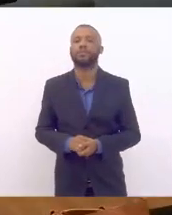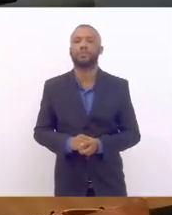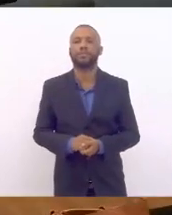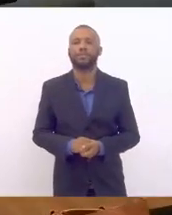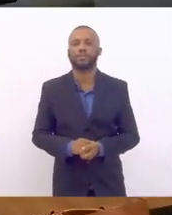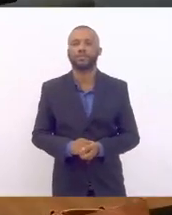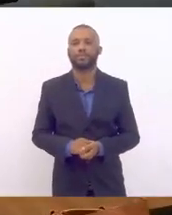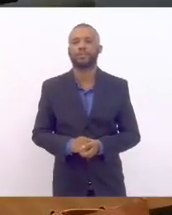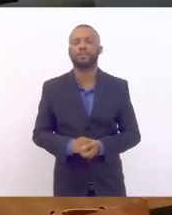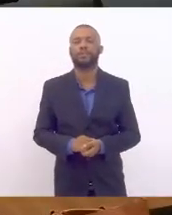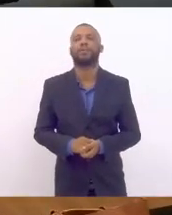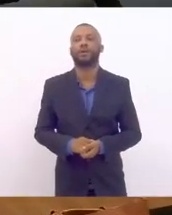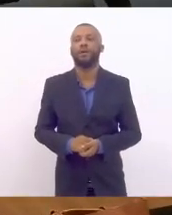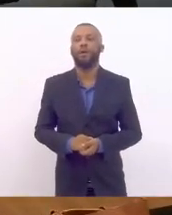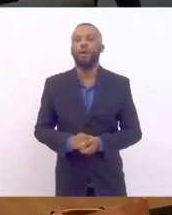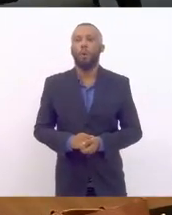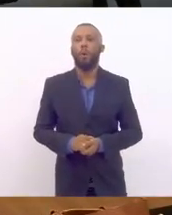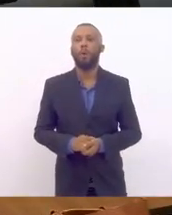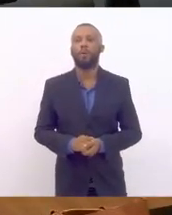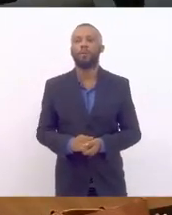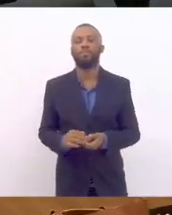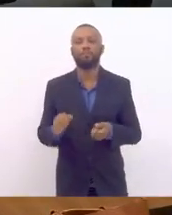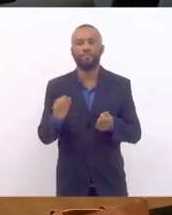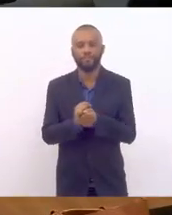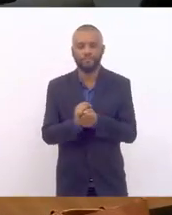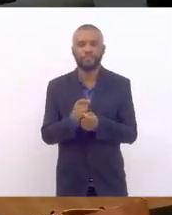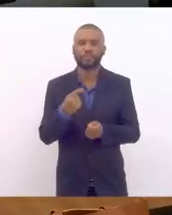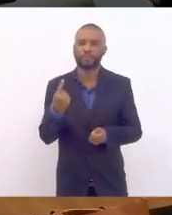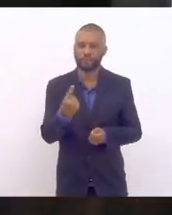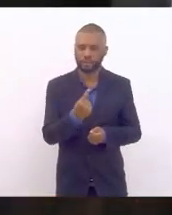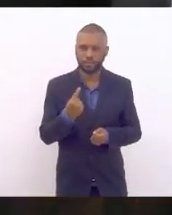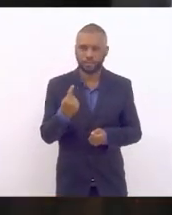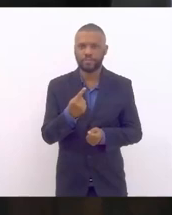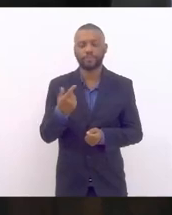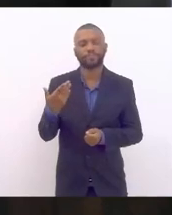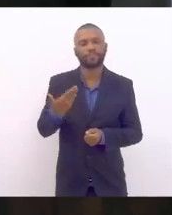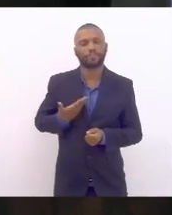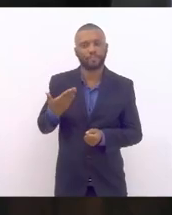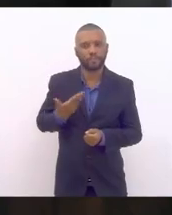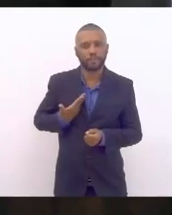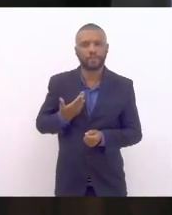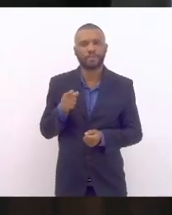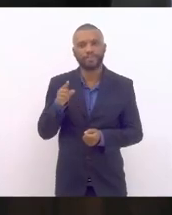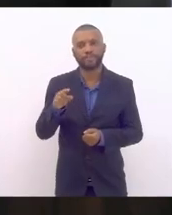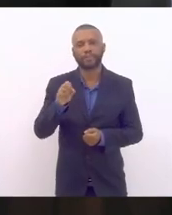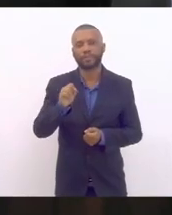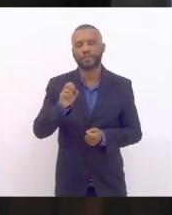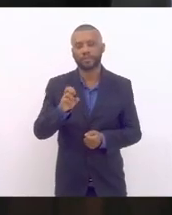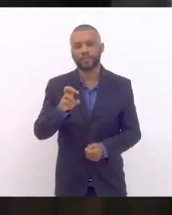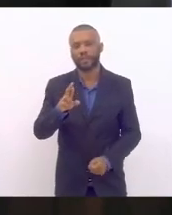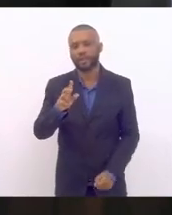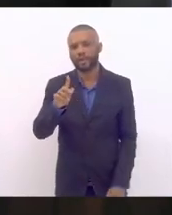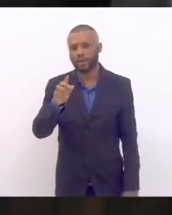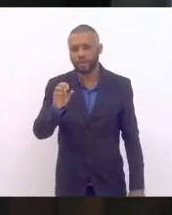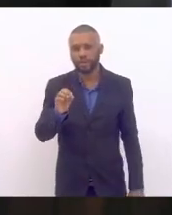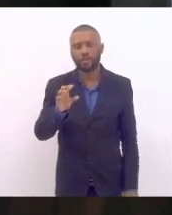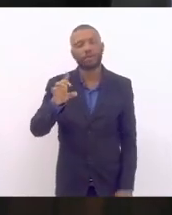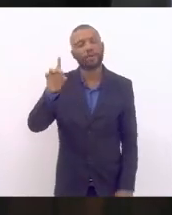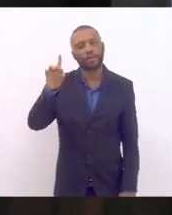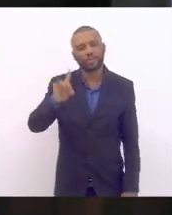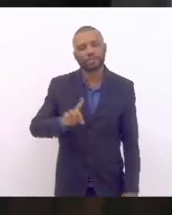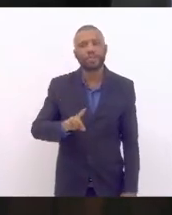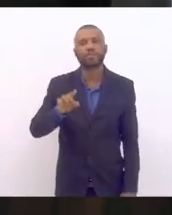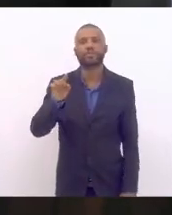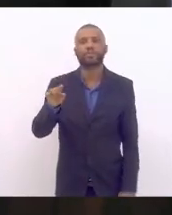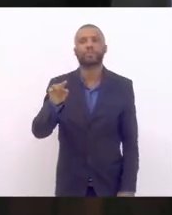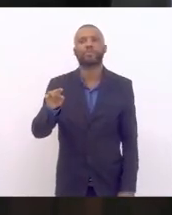Obrigado Mário estão conosco o meu irmão Sérgio romae diretor